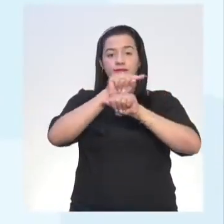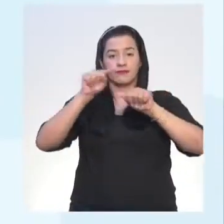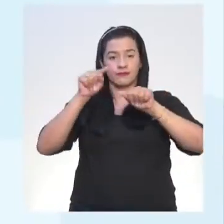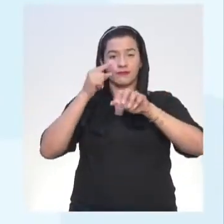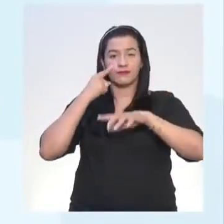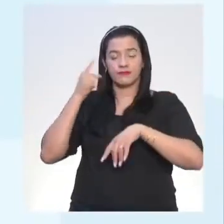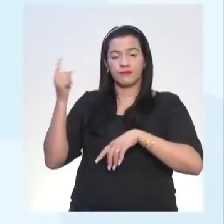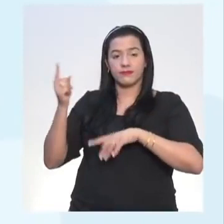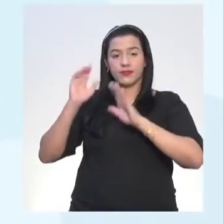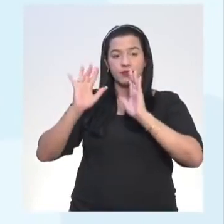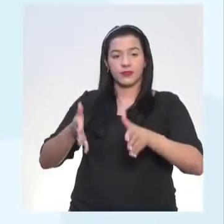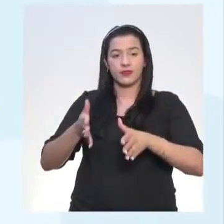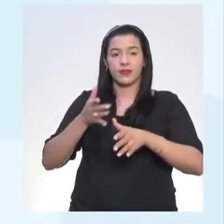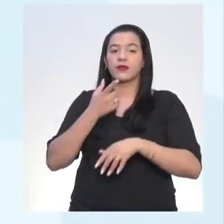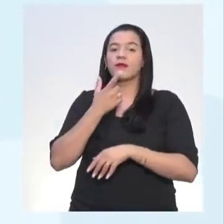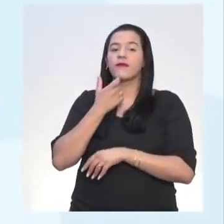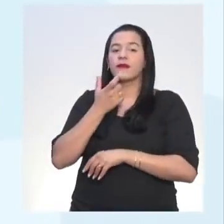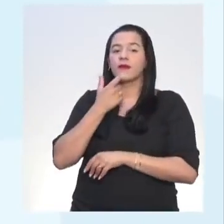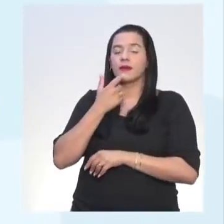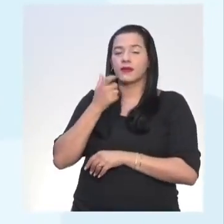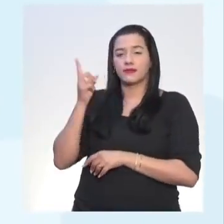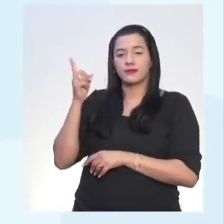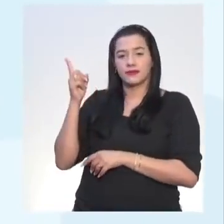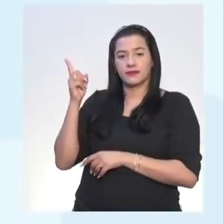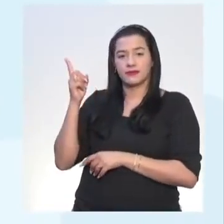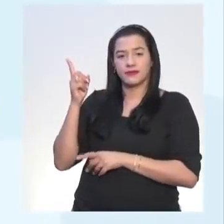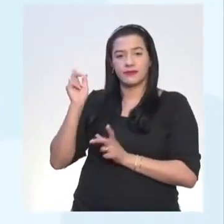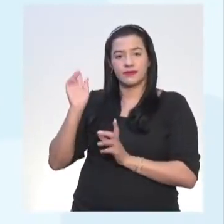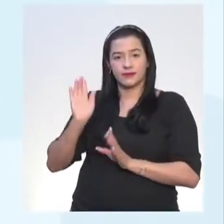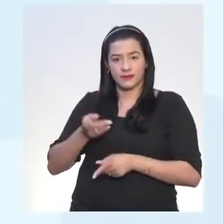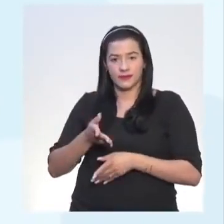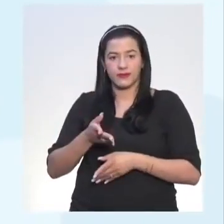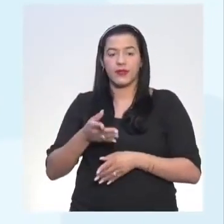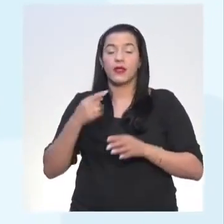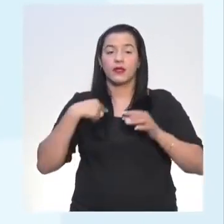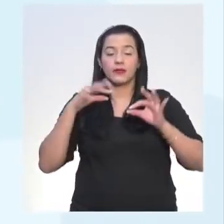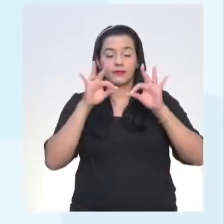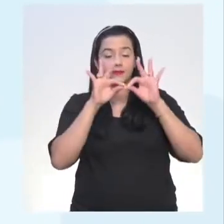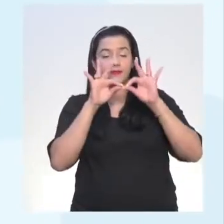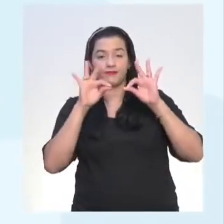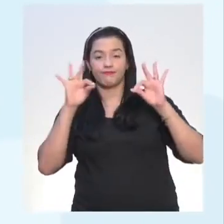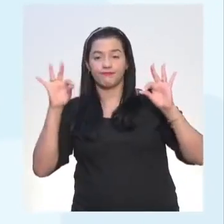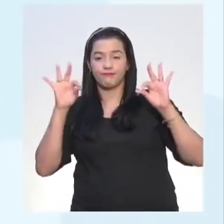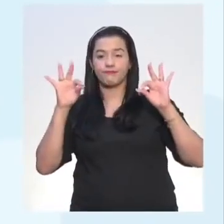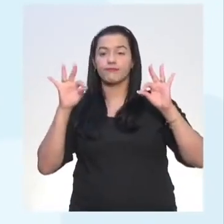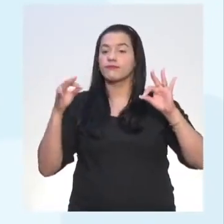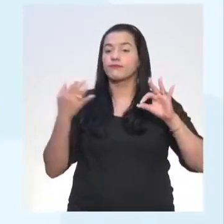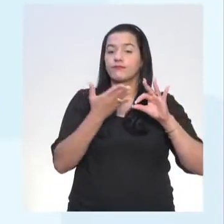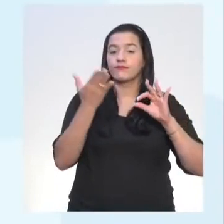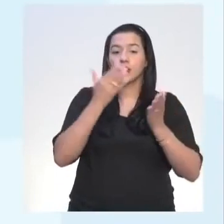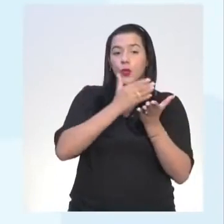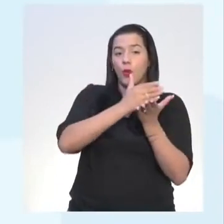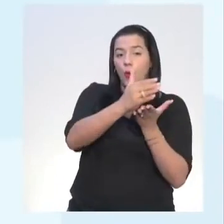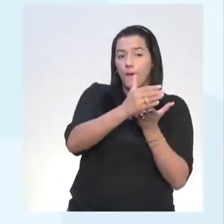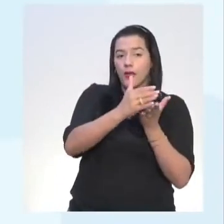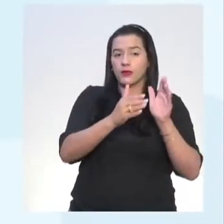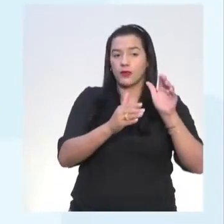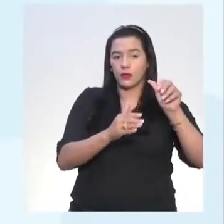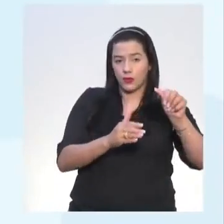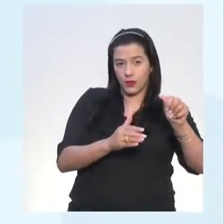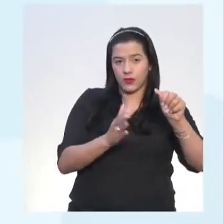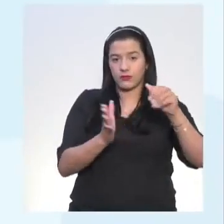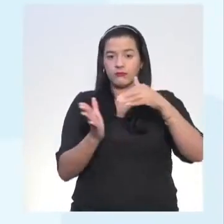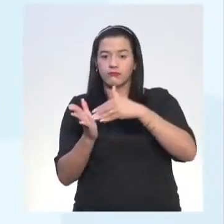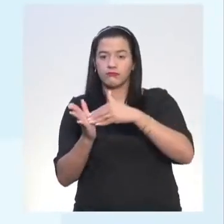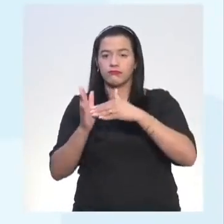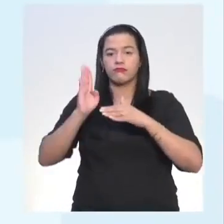daqui que já foi pintadinho de vermelho, né? Esse segmento de reta é o segmento de reta que começa no ponto A e termina no